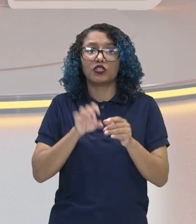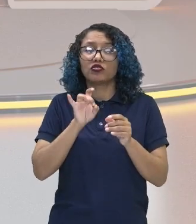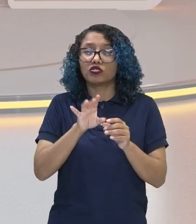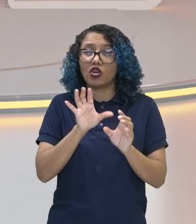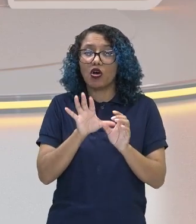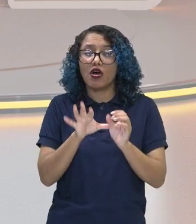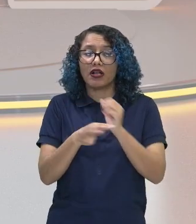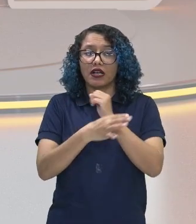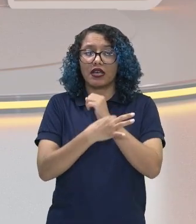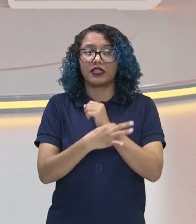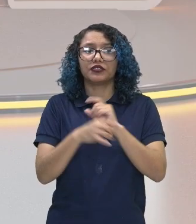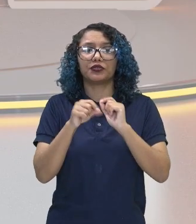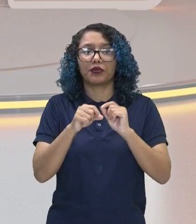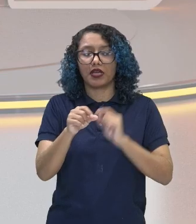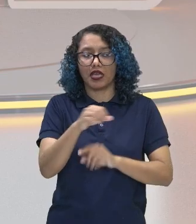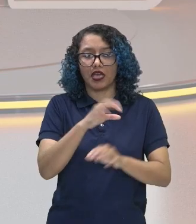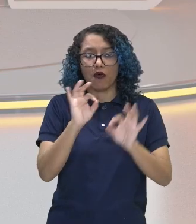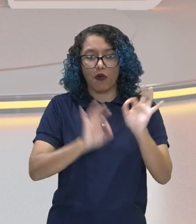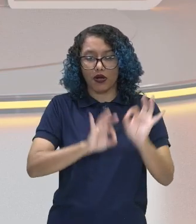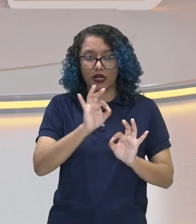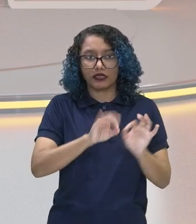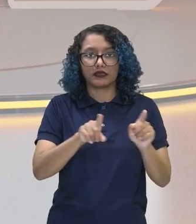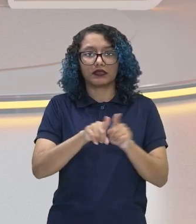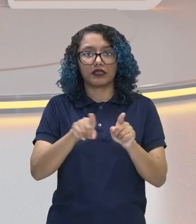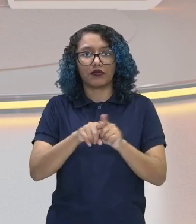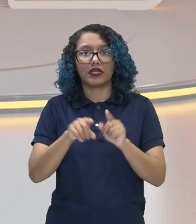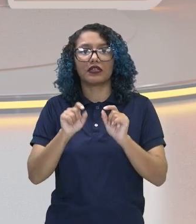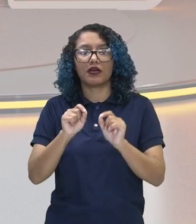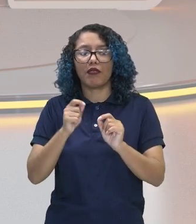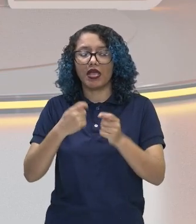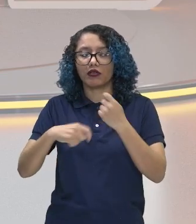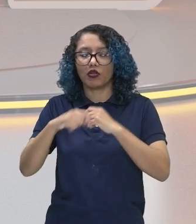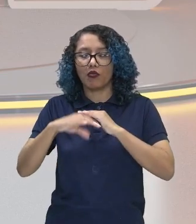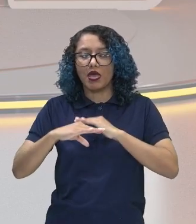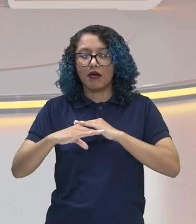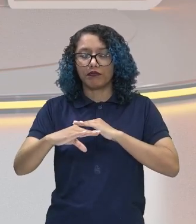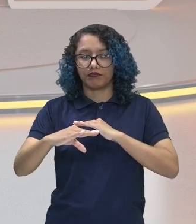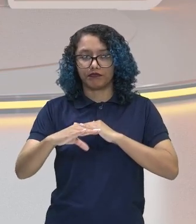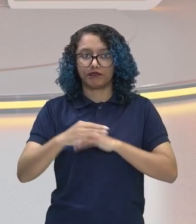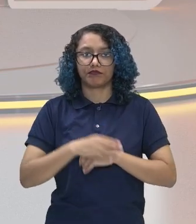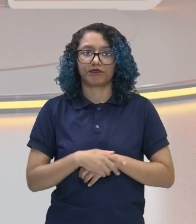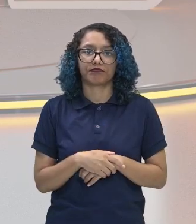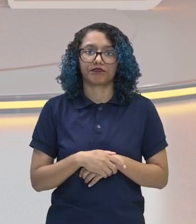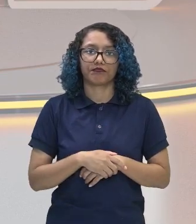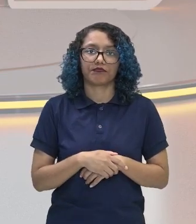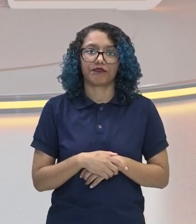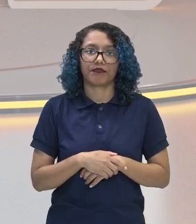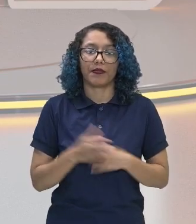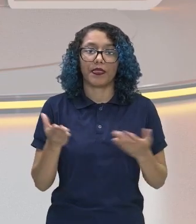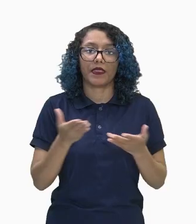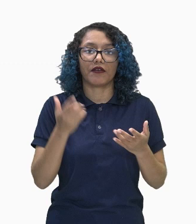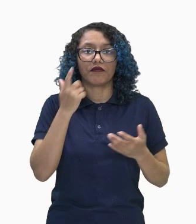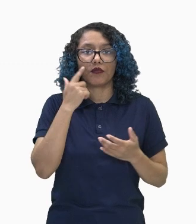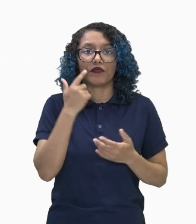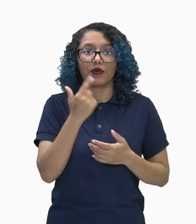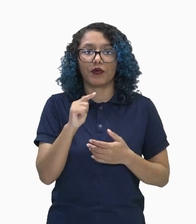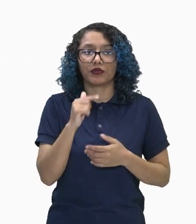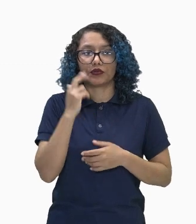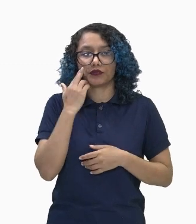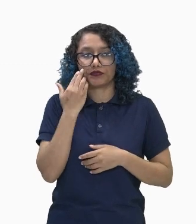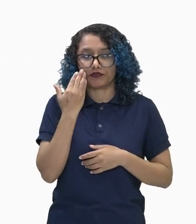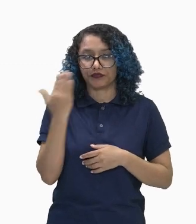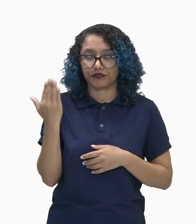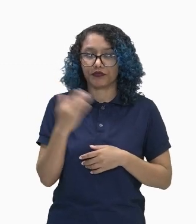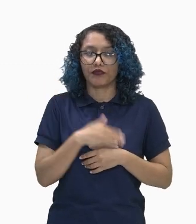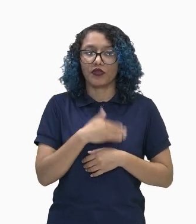moeda estável, certo? E aí nós vamos para a concepção do Estado, chamado de Estado Democrático de Direito.